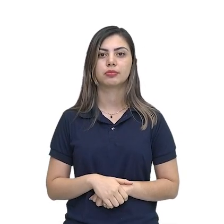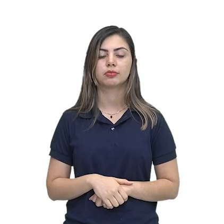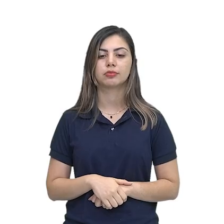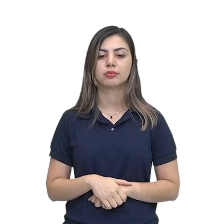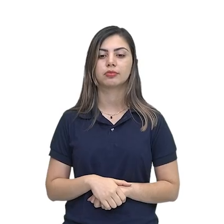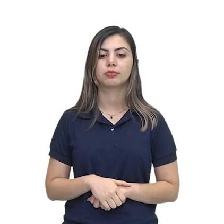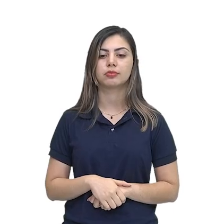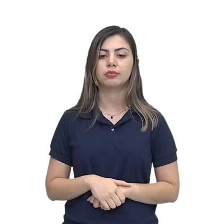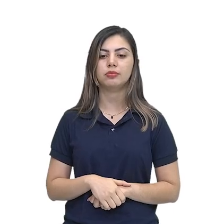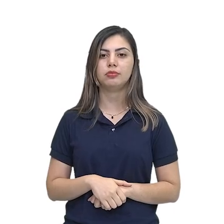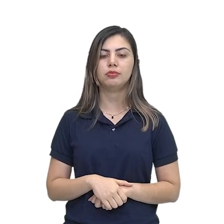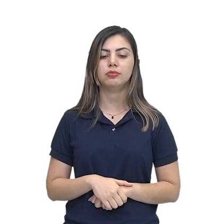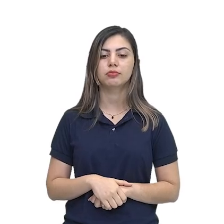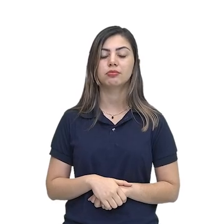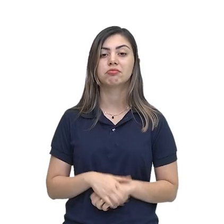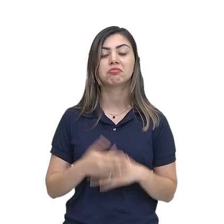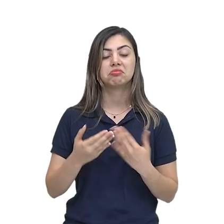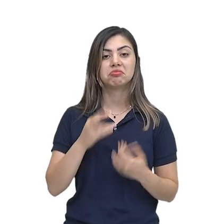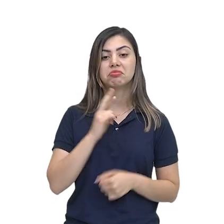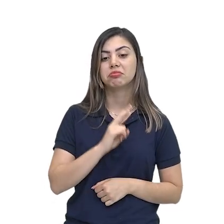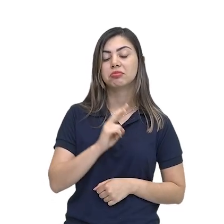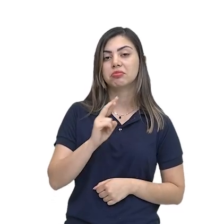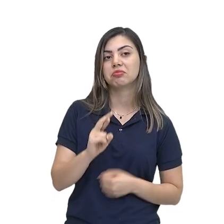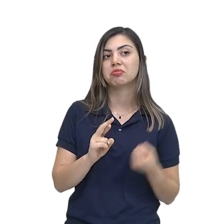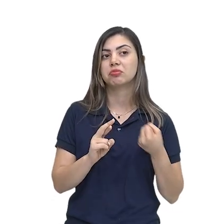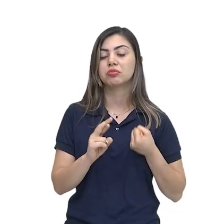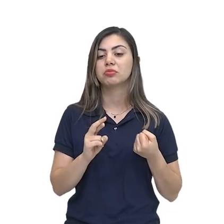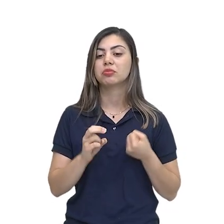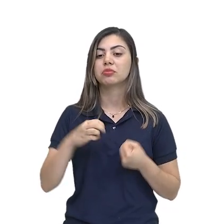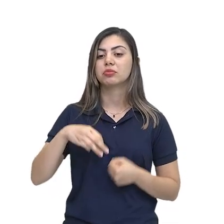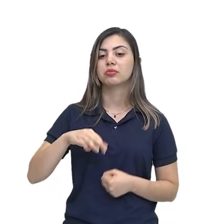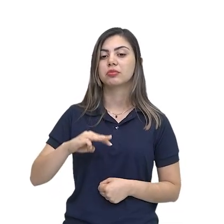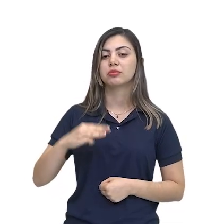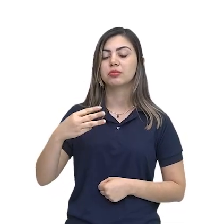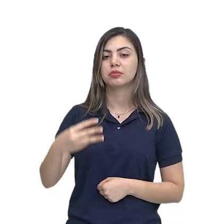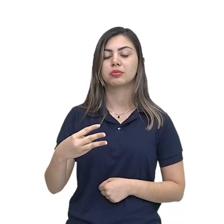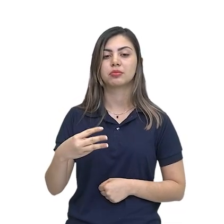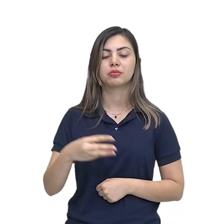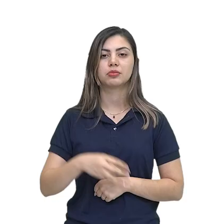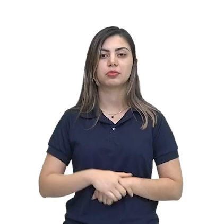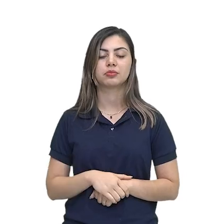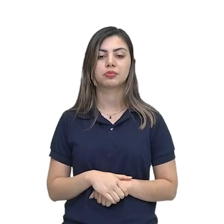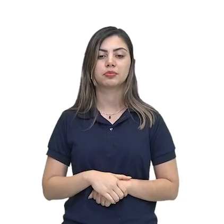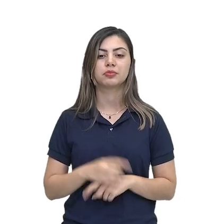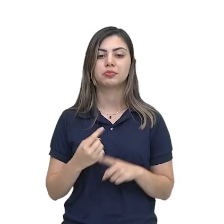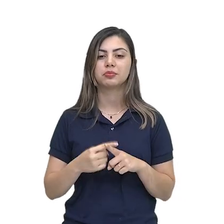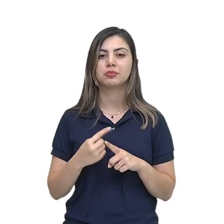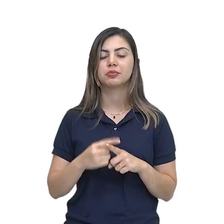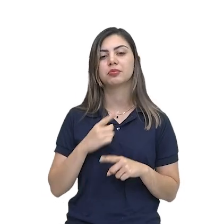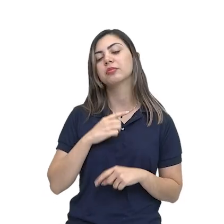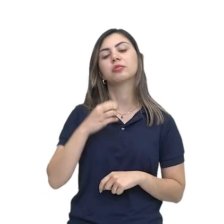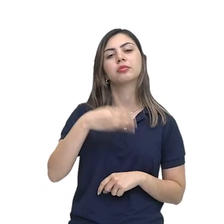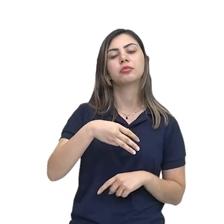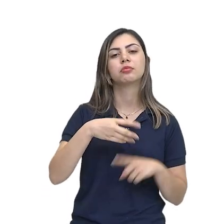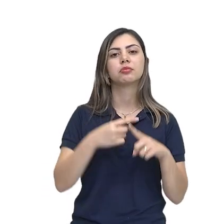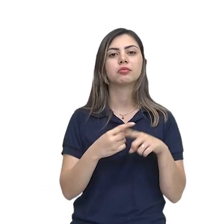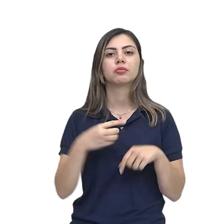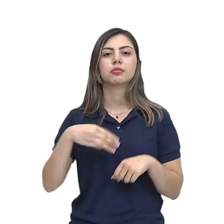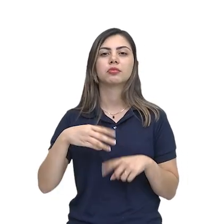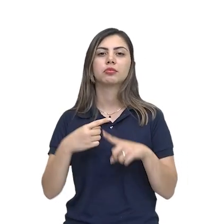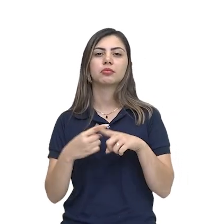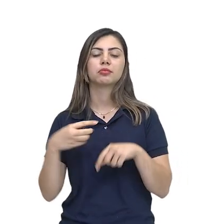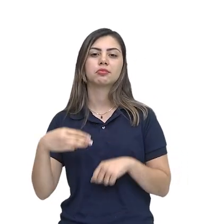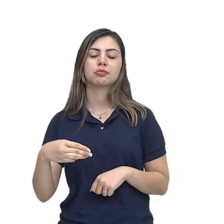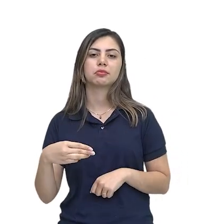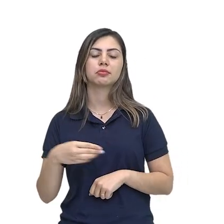continha. Metros cúbicos. Por quê? Porque nós temos unidade aqui. Nós estamos multiplicando m vezes m vezes